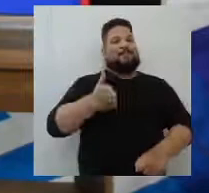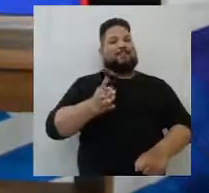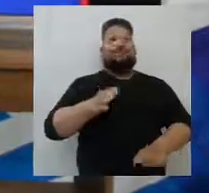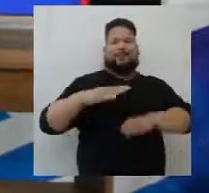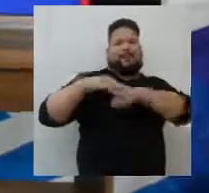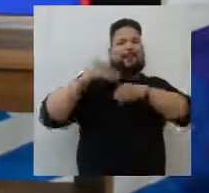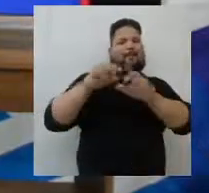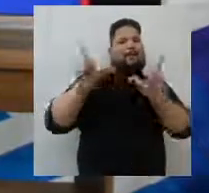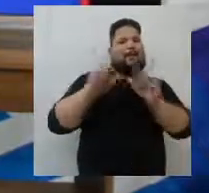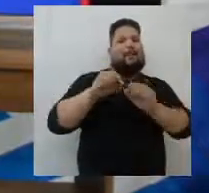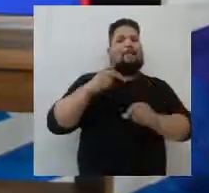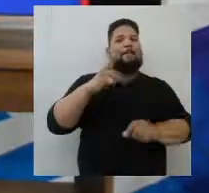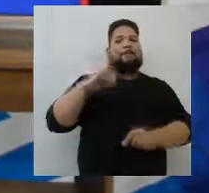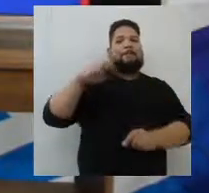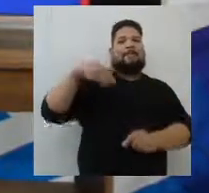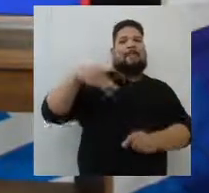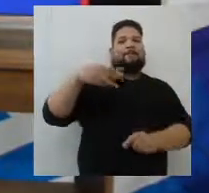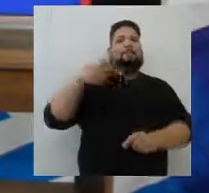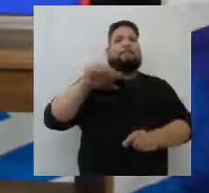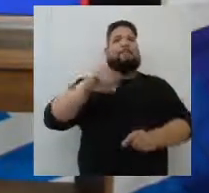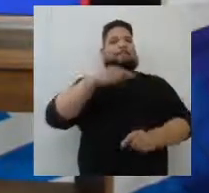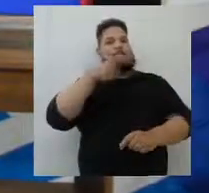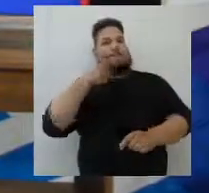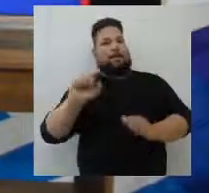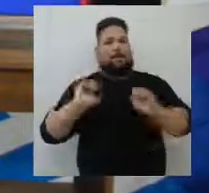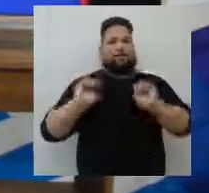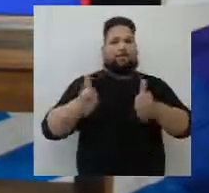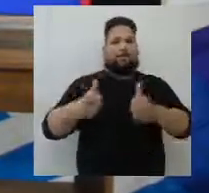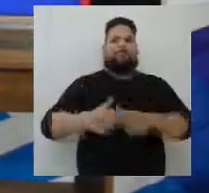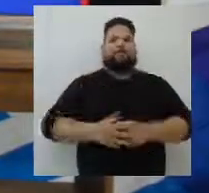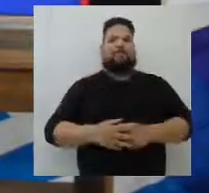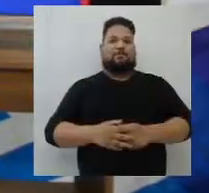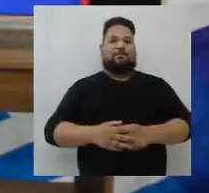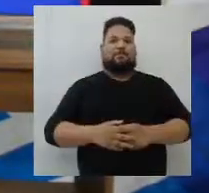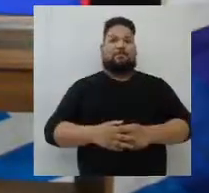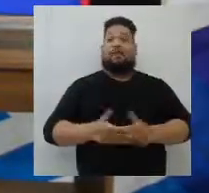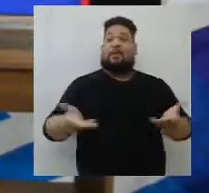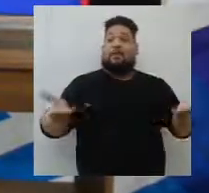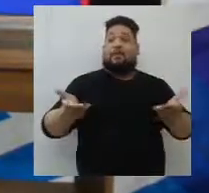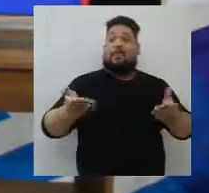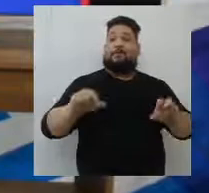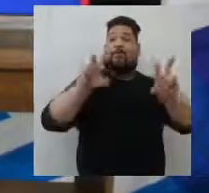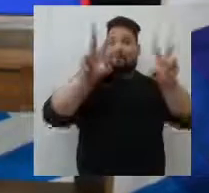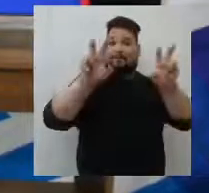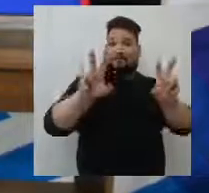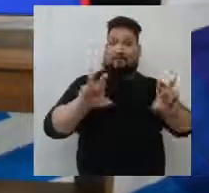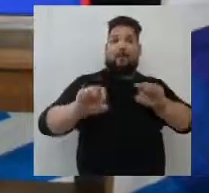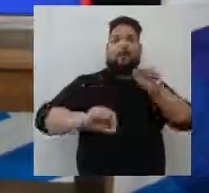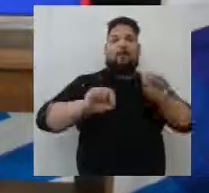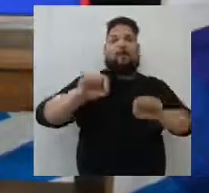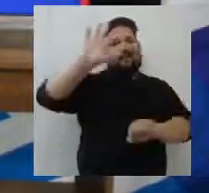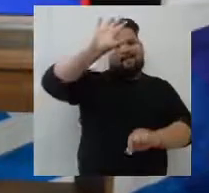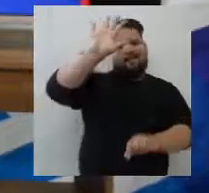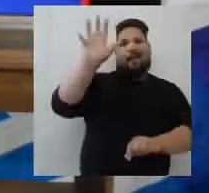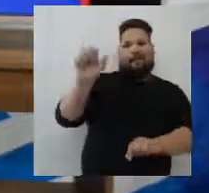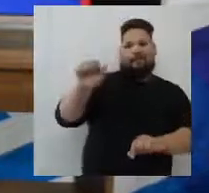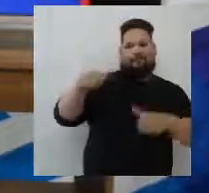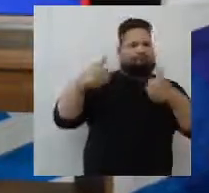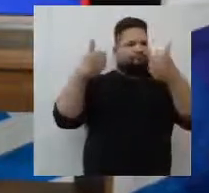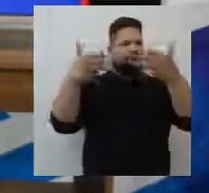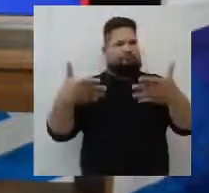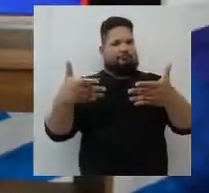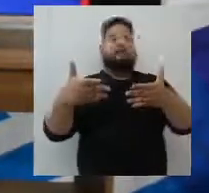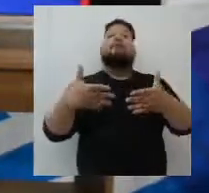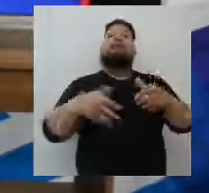pode chamar de Pimpam, tá? Já falamos hoje sobre a África, já falamos